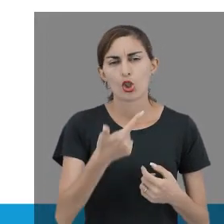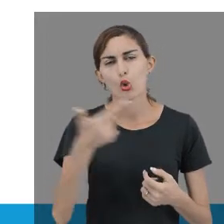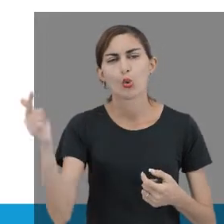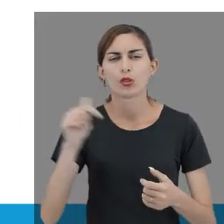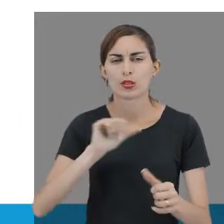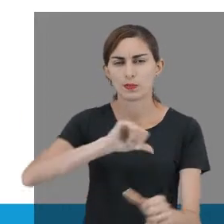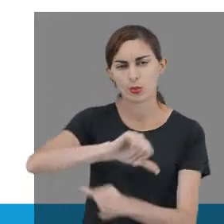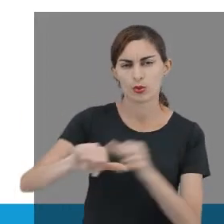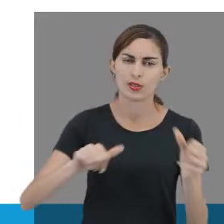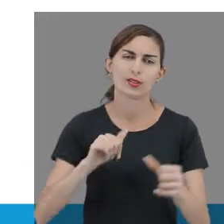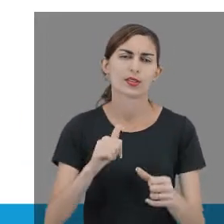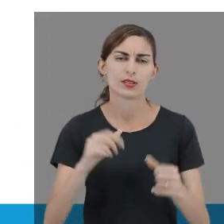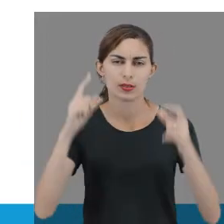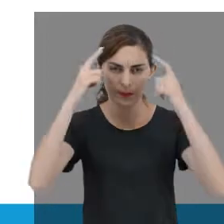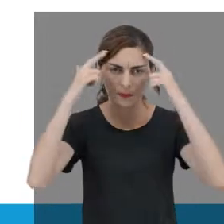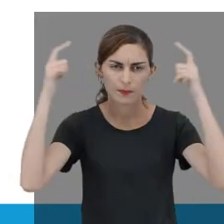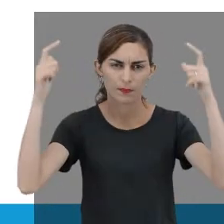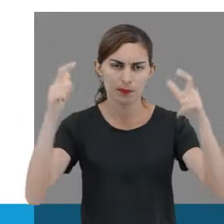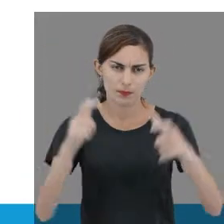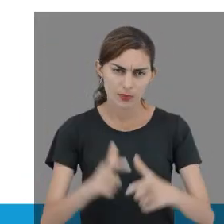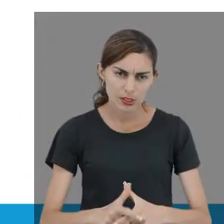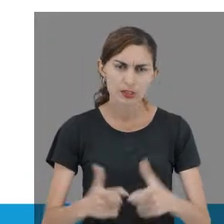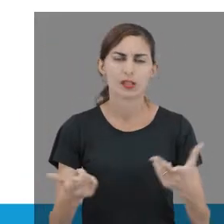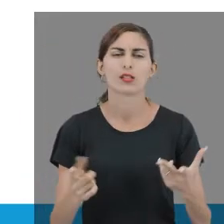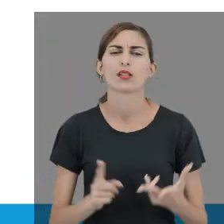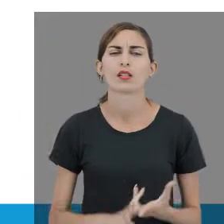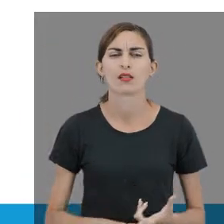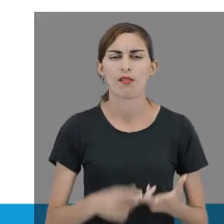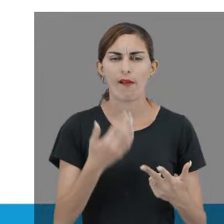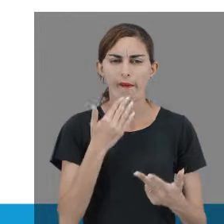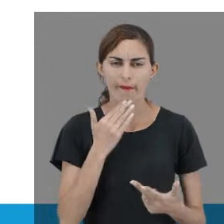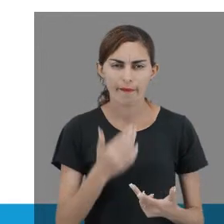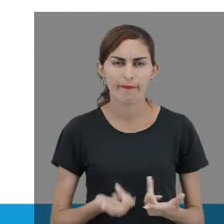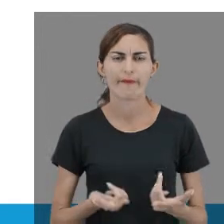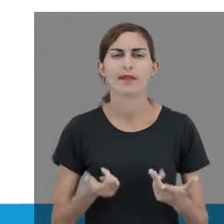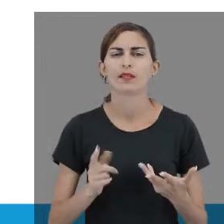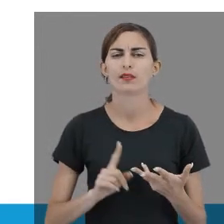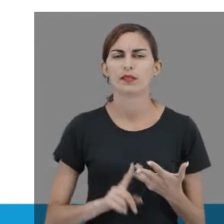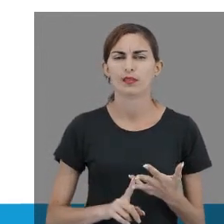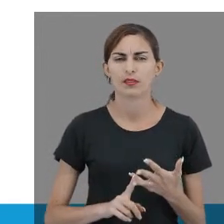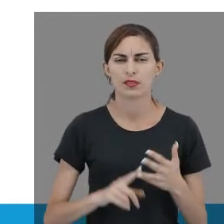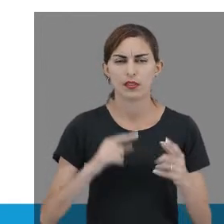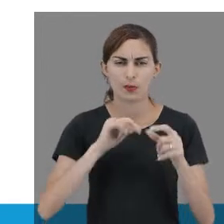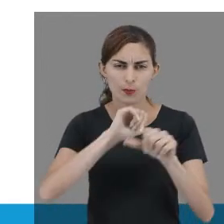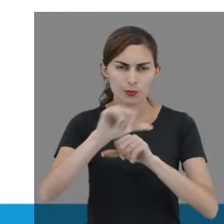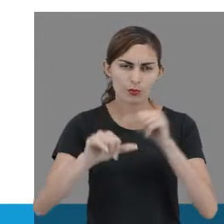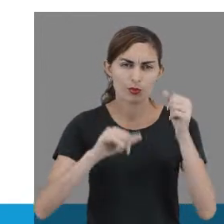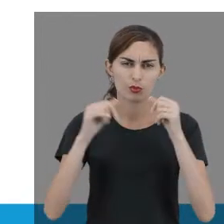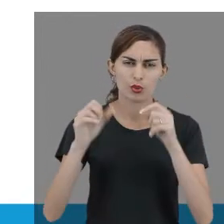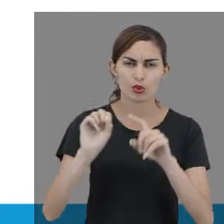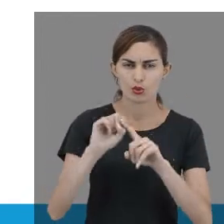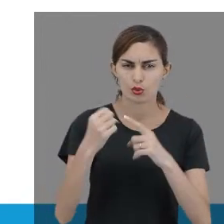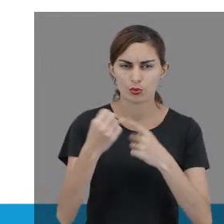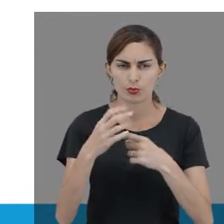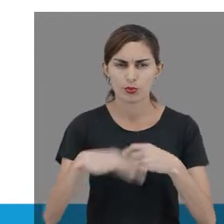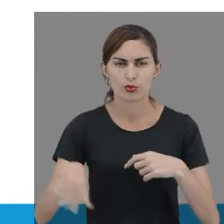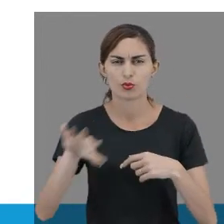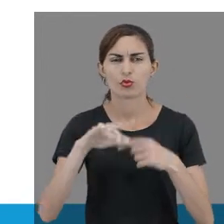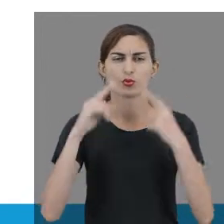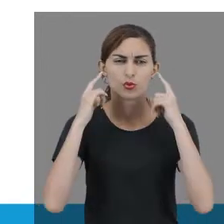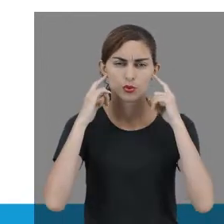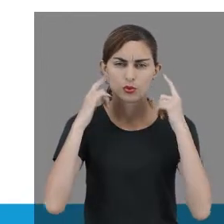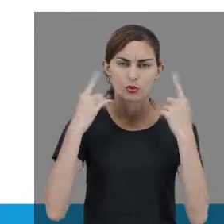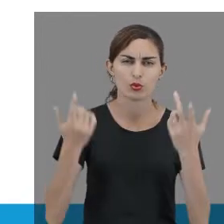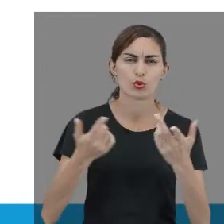laboratorial confirmado, ele tem essas outras alterações, o que eu já falei, né, microcefalia, desproporção craniofacial, deformidades articulares,